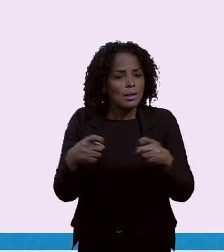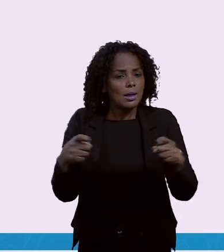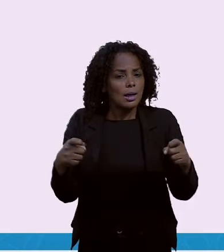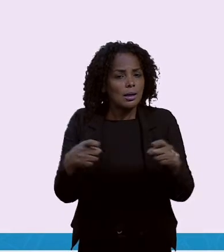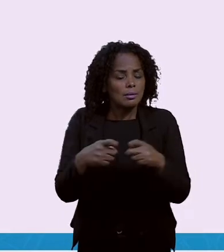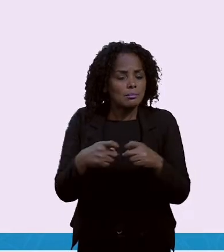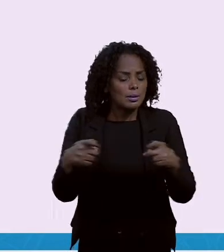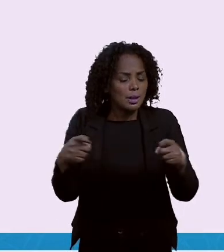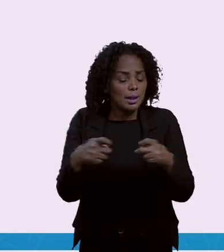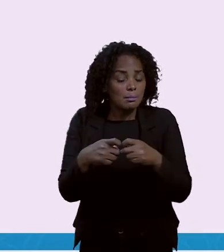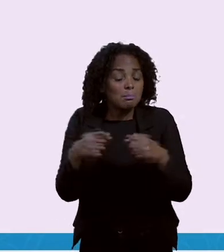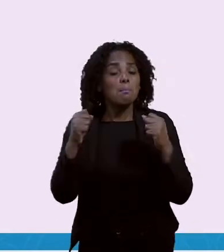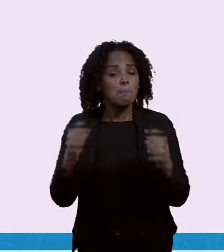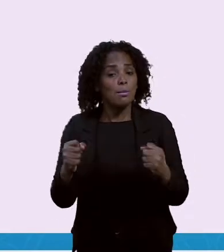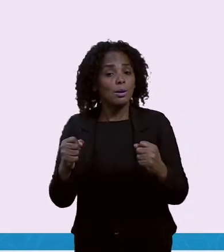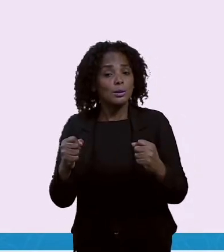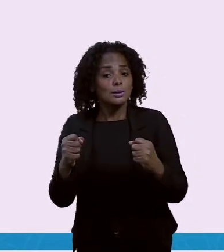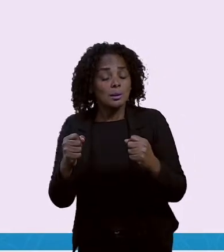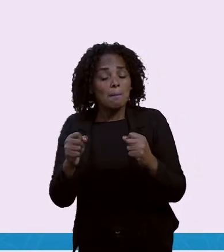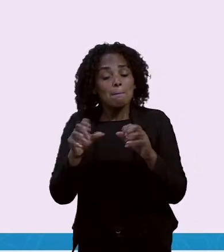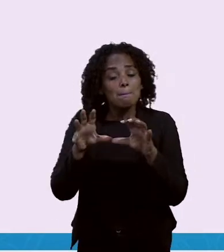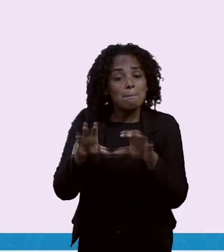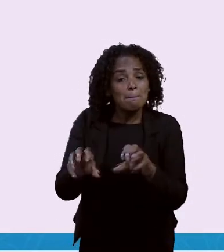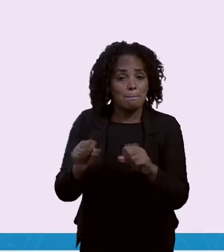ao encostar.